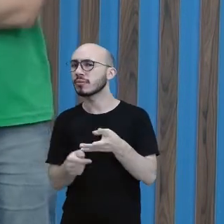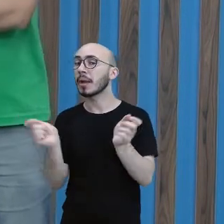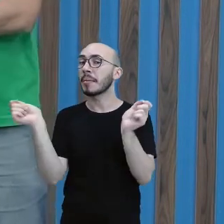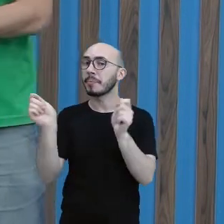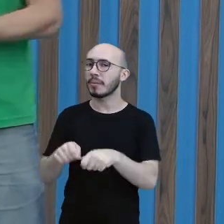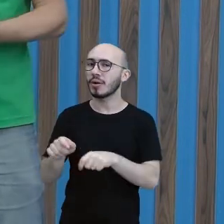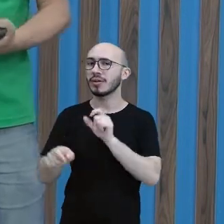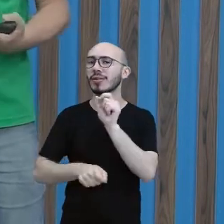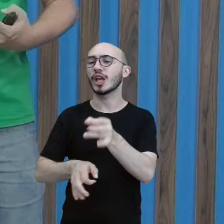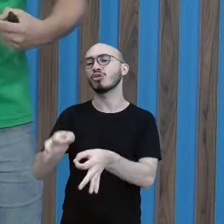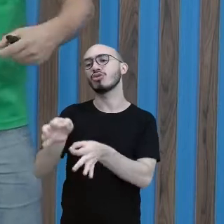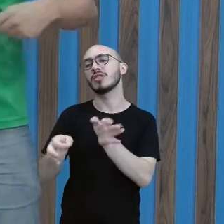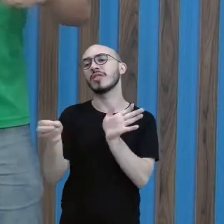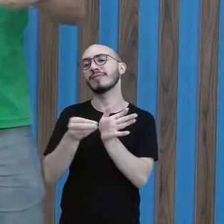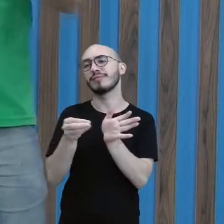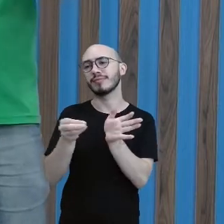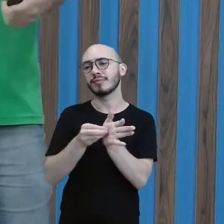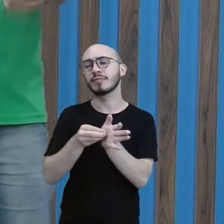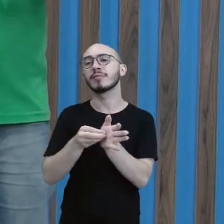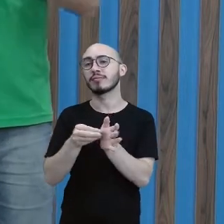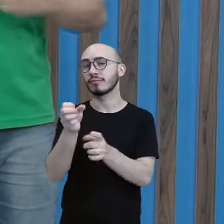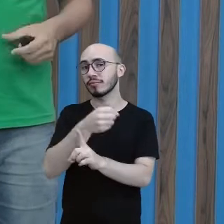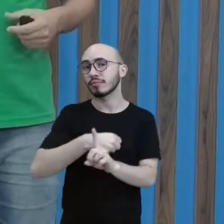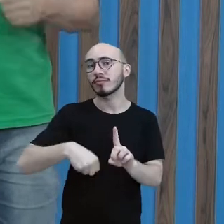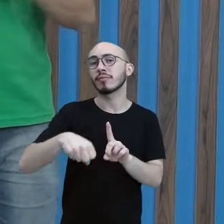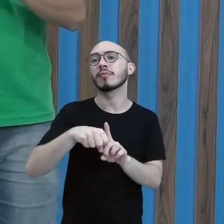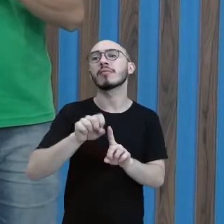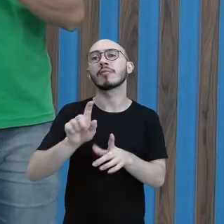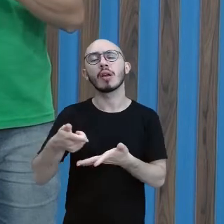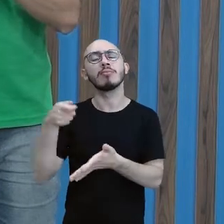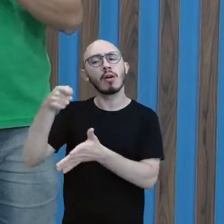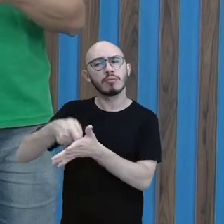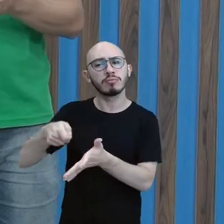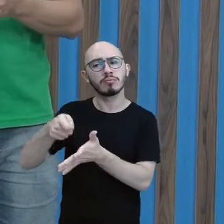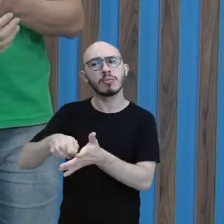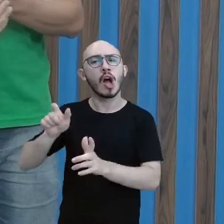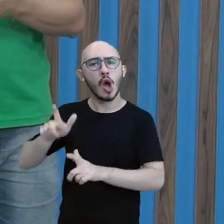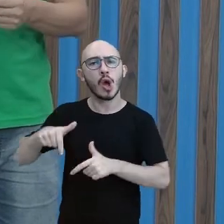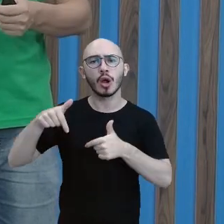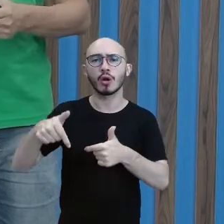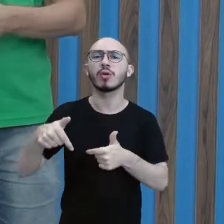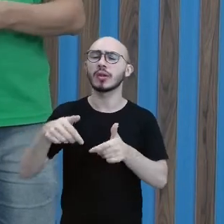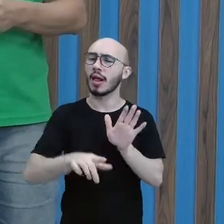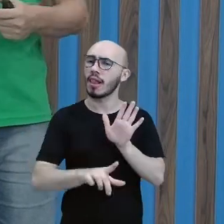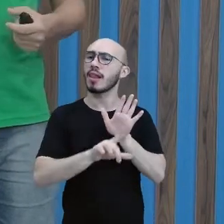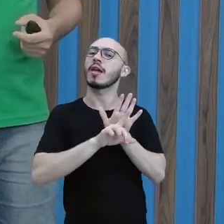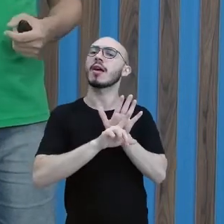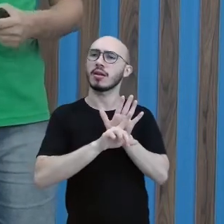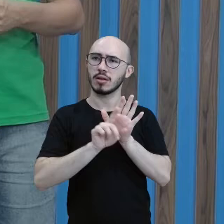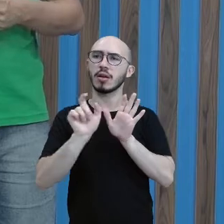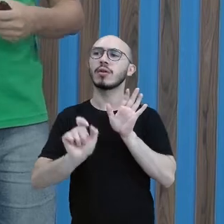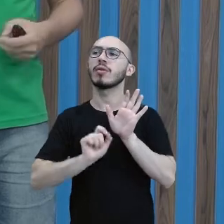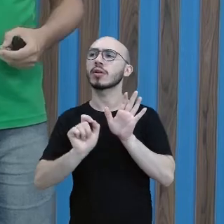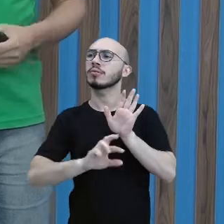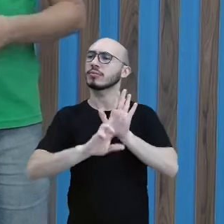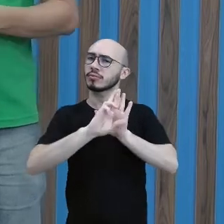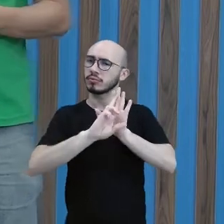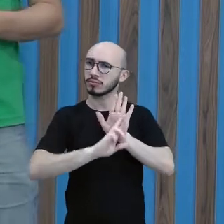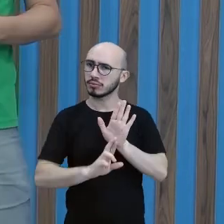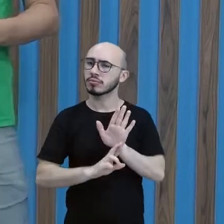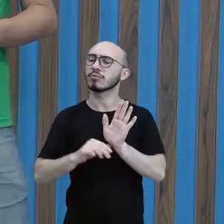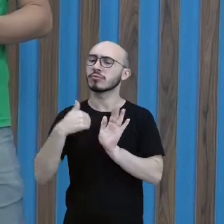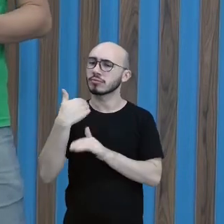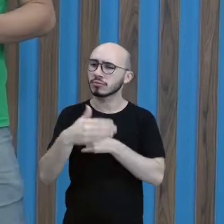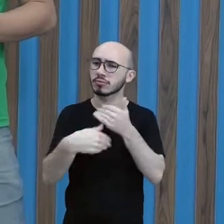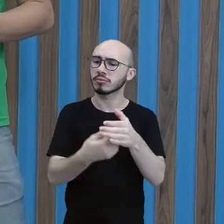enquanto injustiças sociais, vão brigar para que, né, pelo menos espera-se que as leis elas sejam, né, as regras sejam